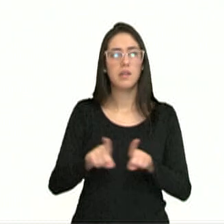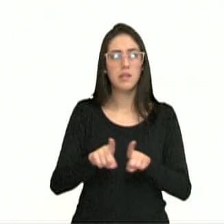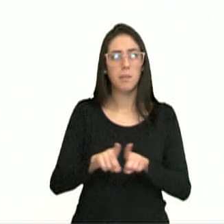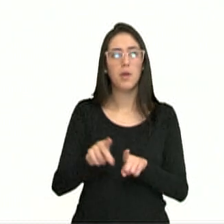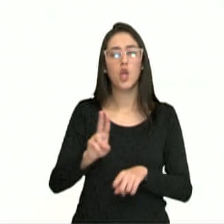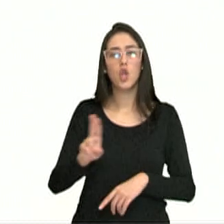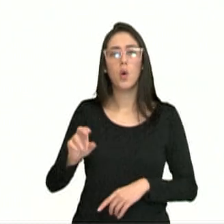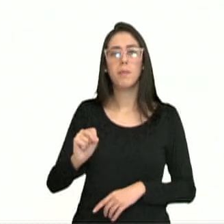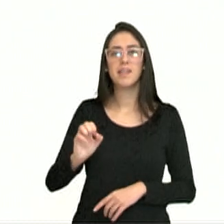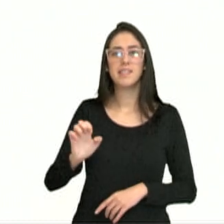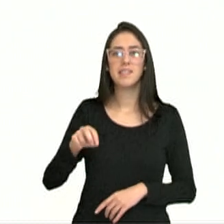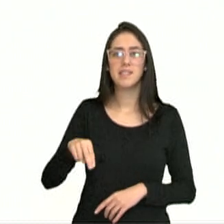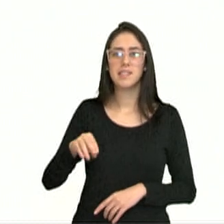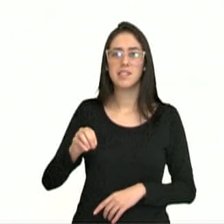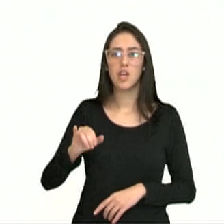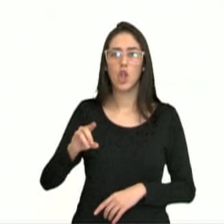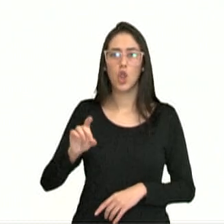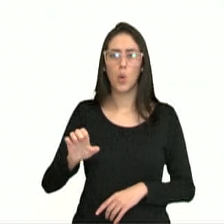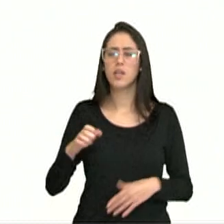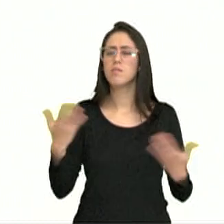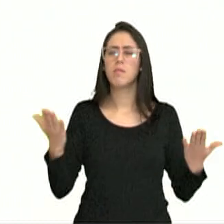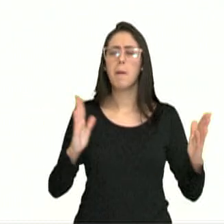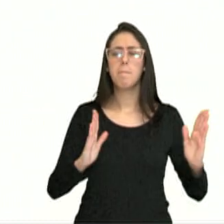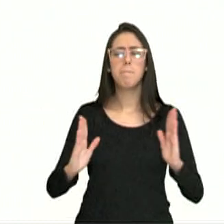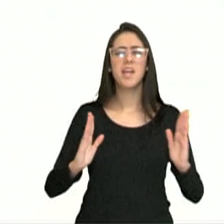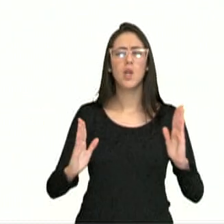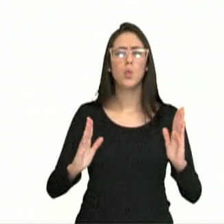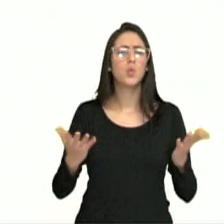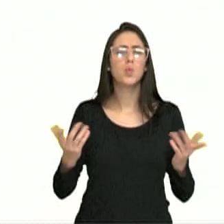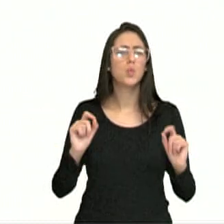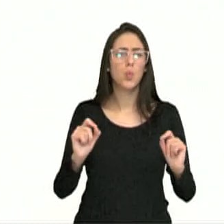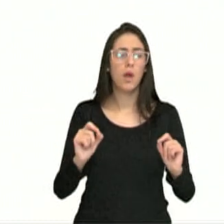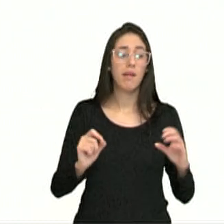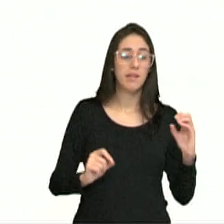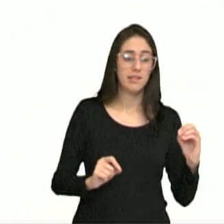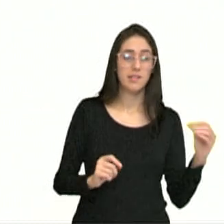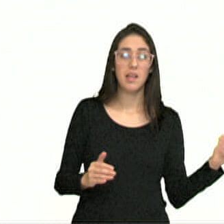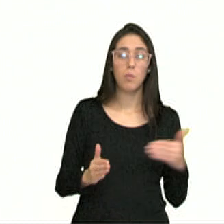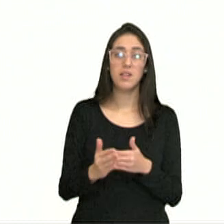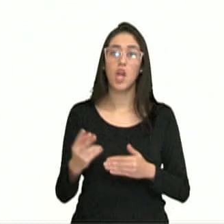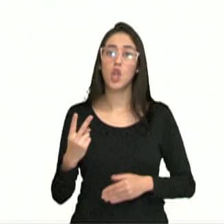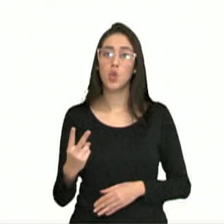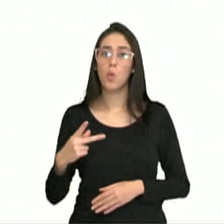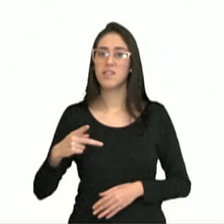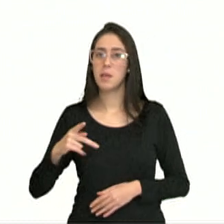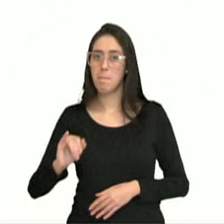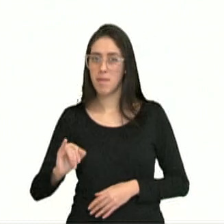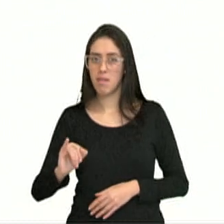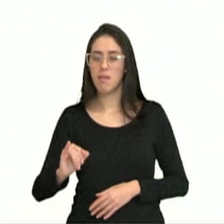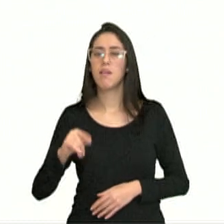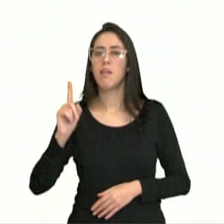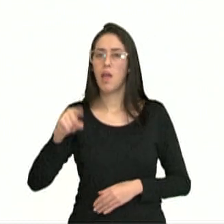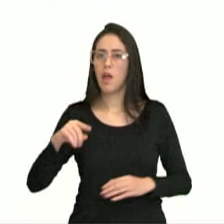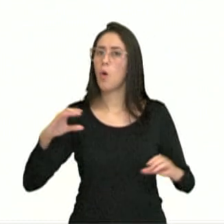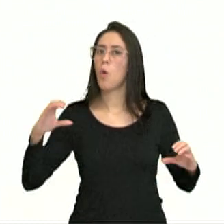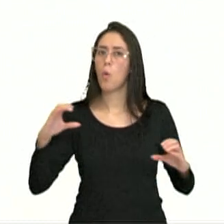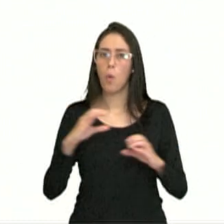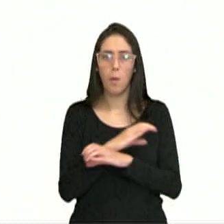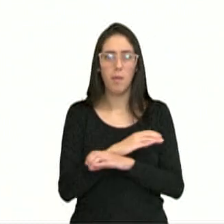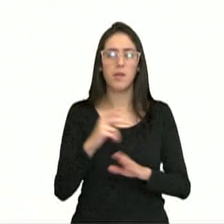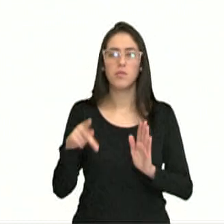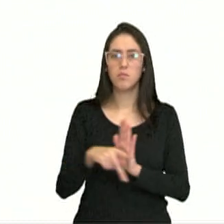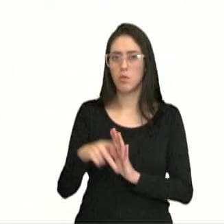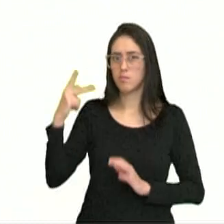Então, qual que é o período da função seno? Ele vai de 0 a 2π. Então, é um período completo dentro do